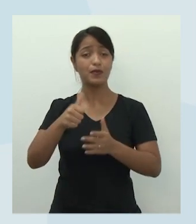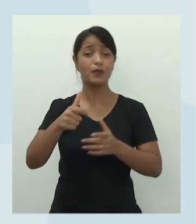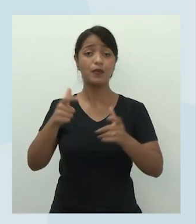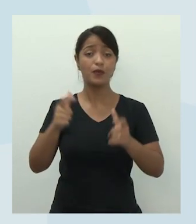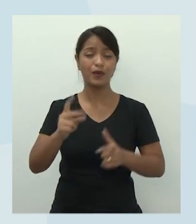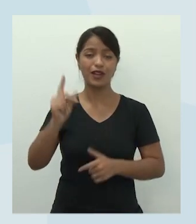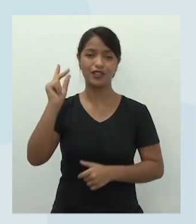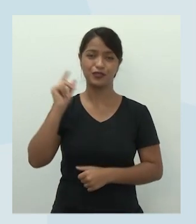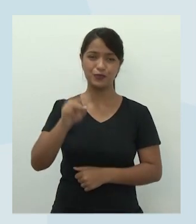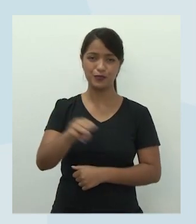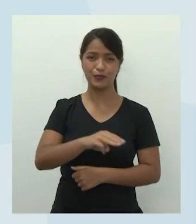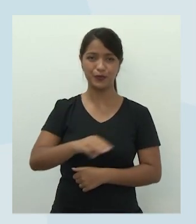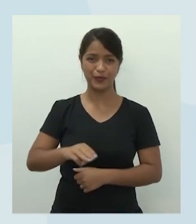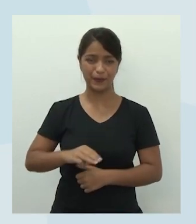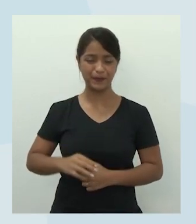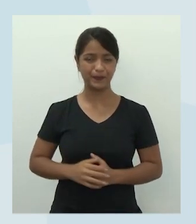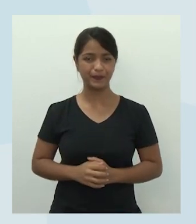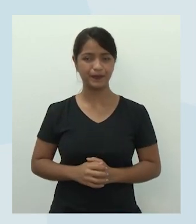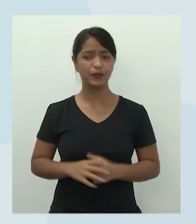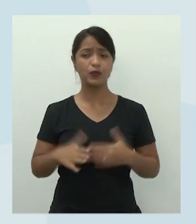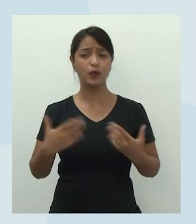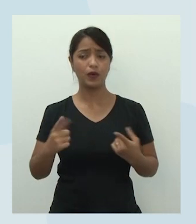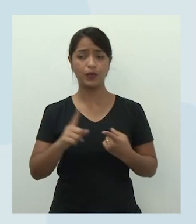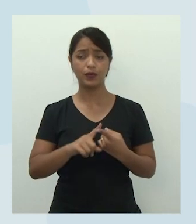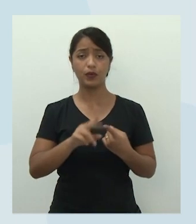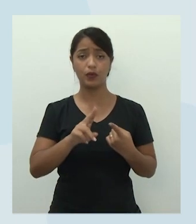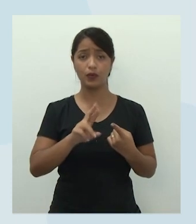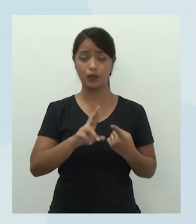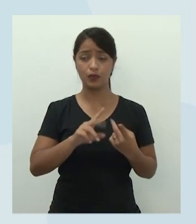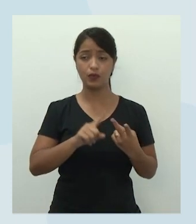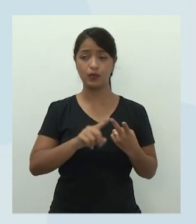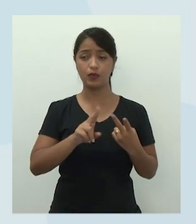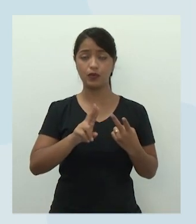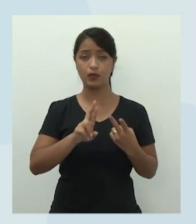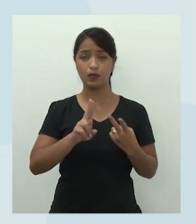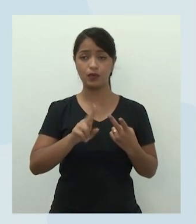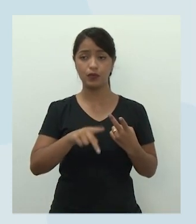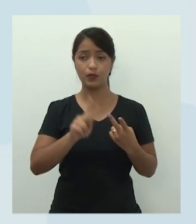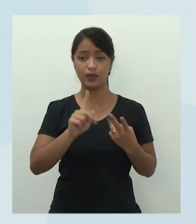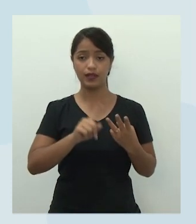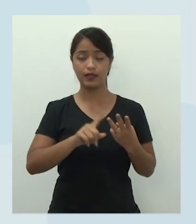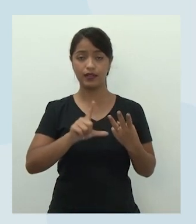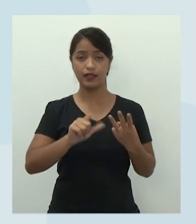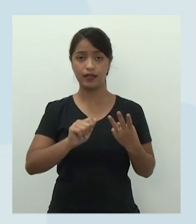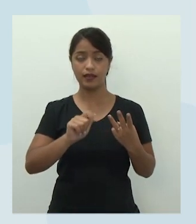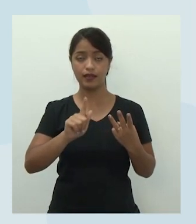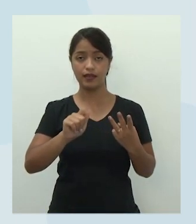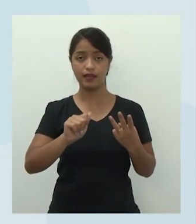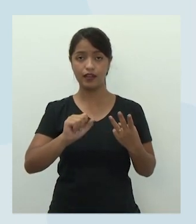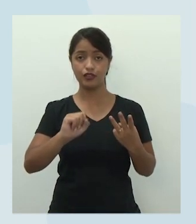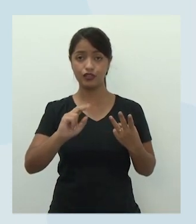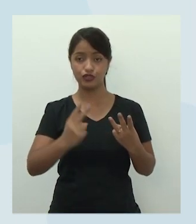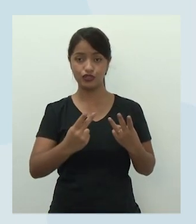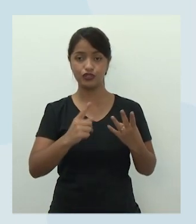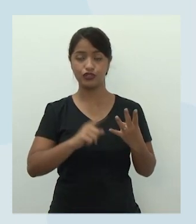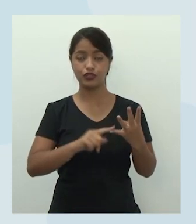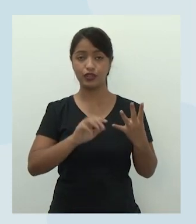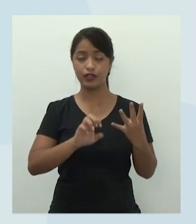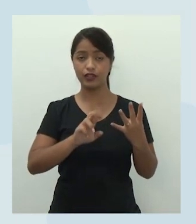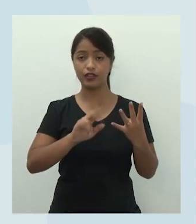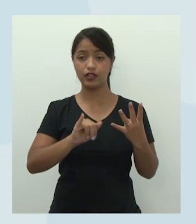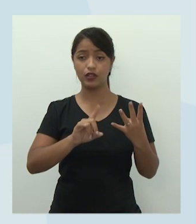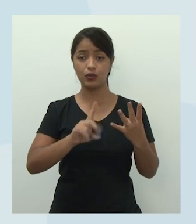antiga Mesopotâmia. São elas Ur, Uruk, Lagash e Eridu, que surgiram aí a partir do